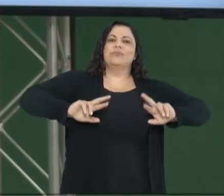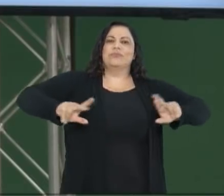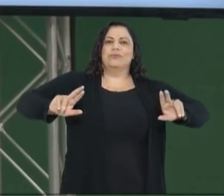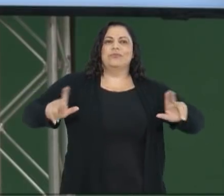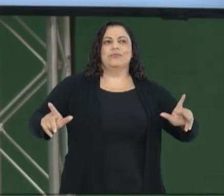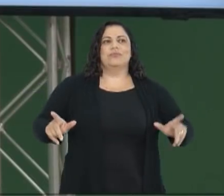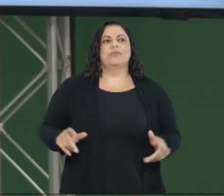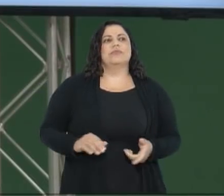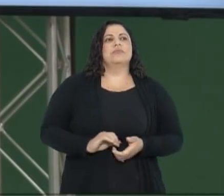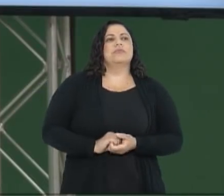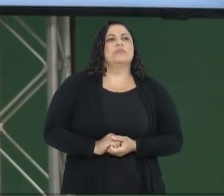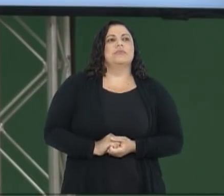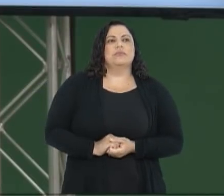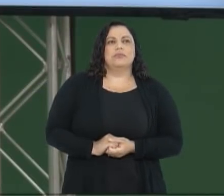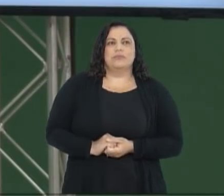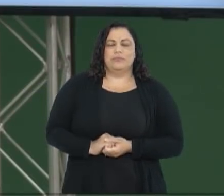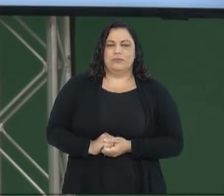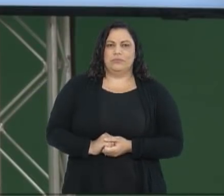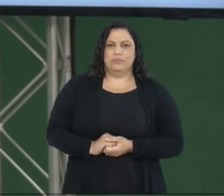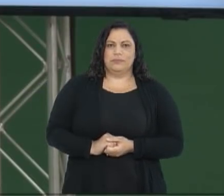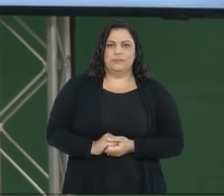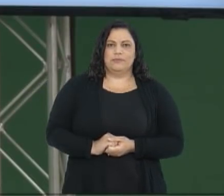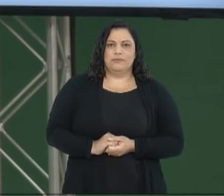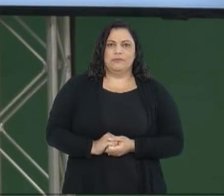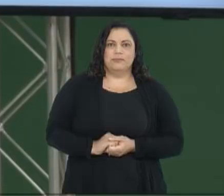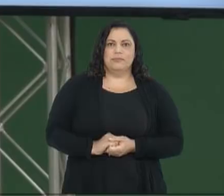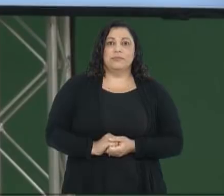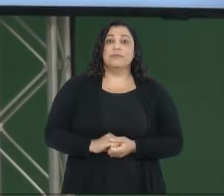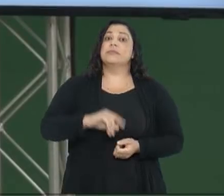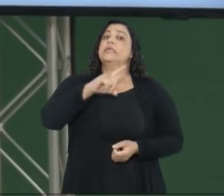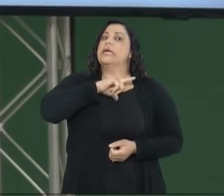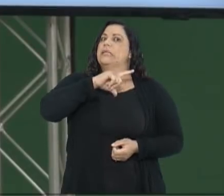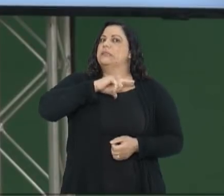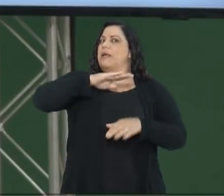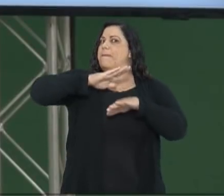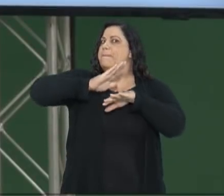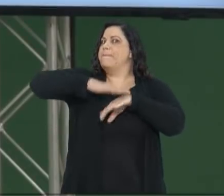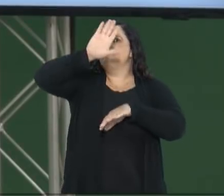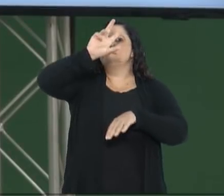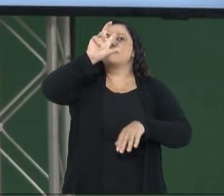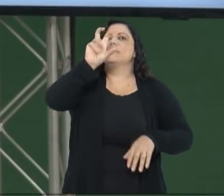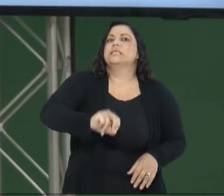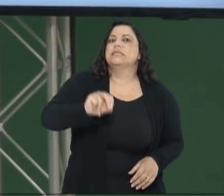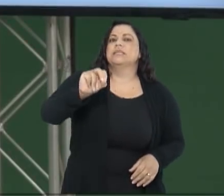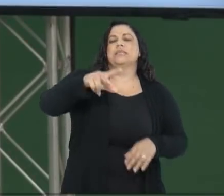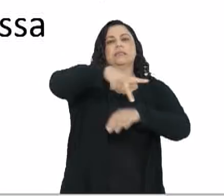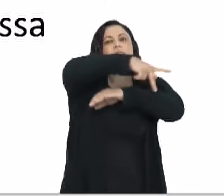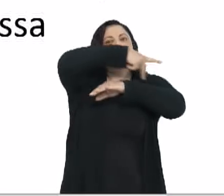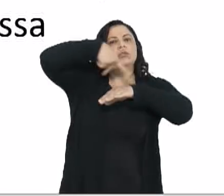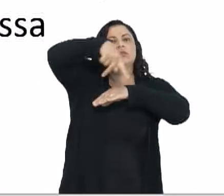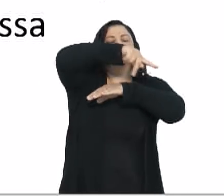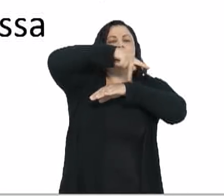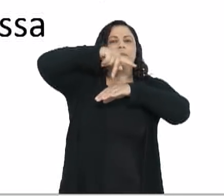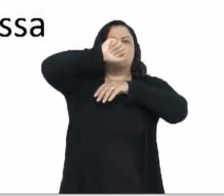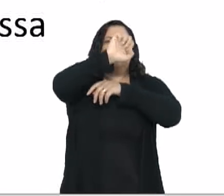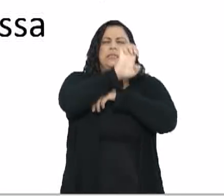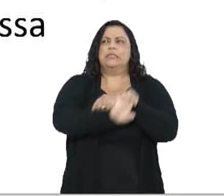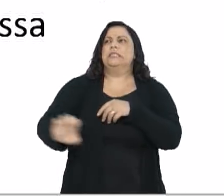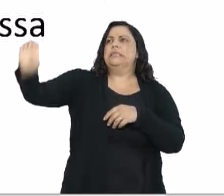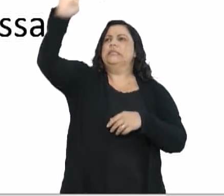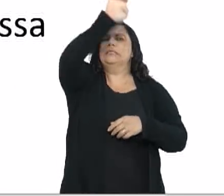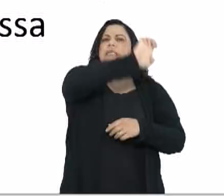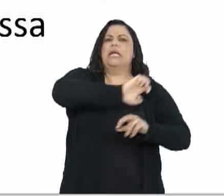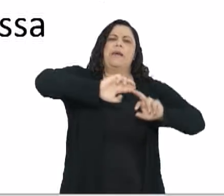Europa. E aí, nós temos lá mais de 50 países no continente, né? A divisão